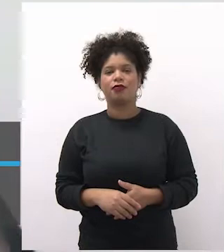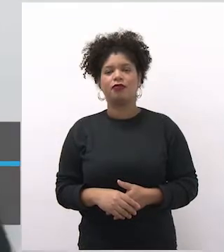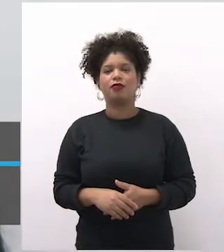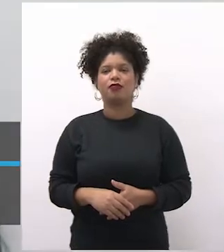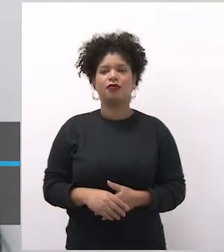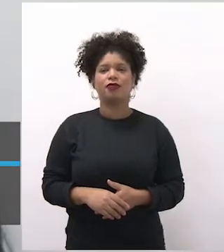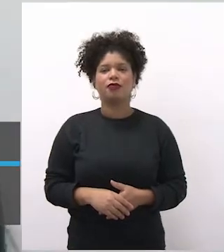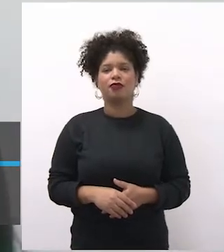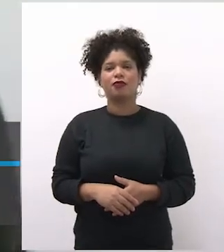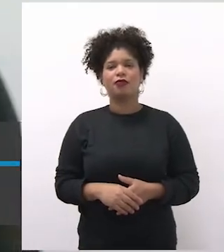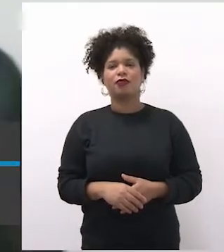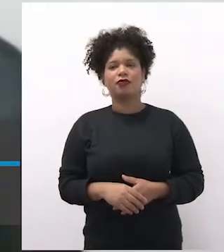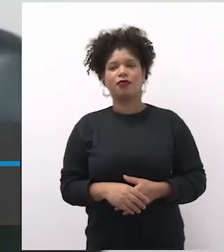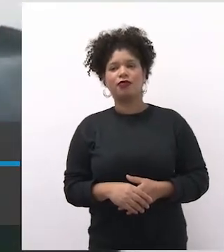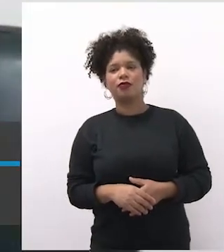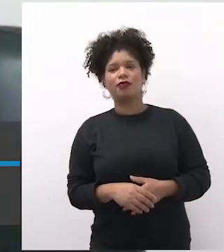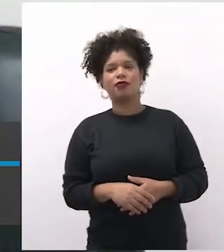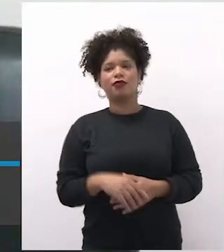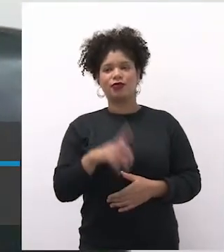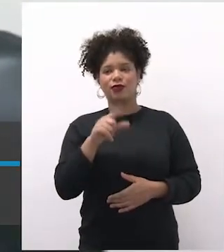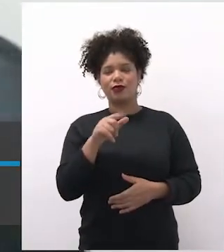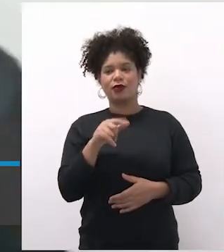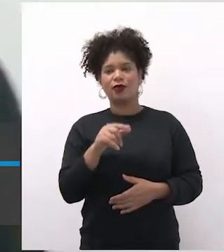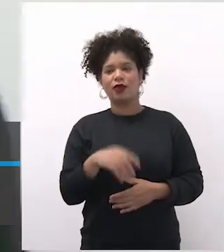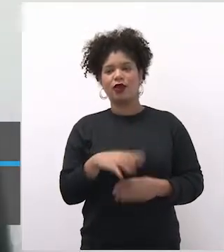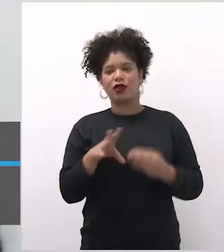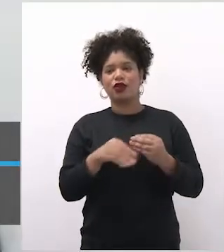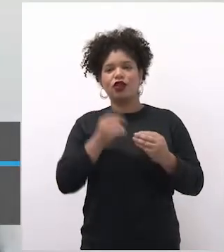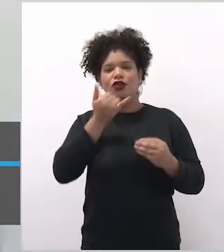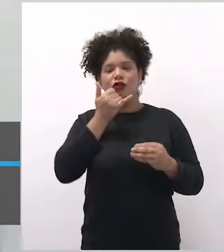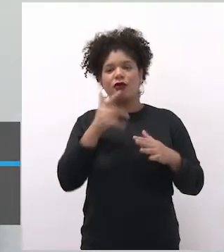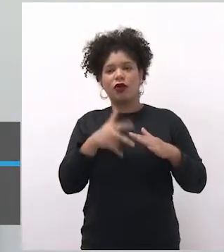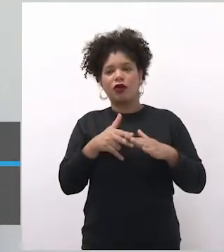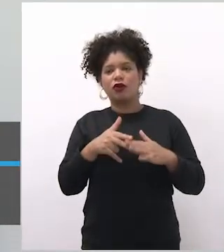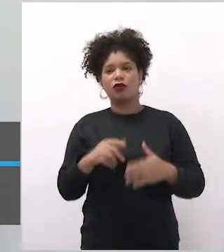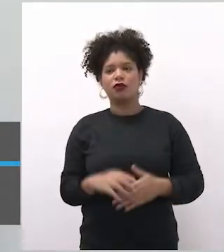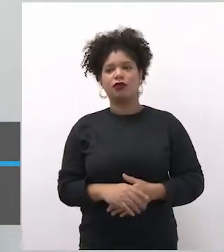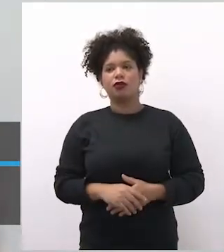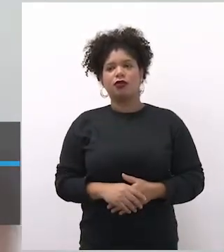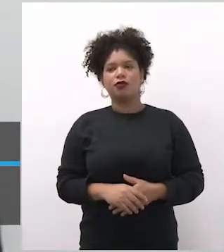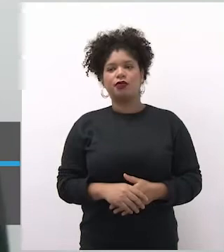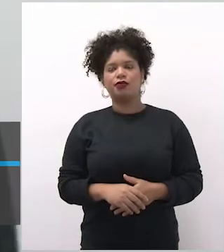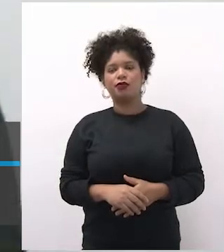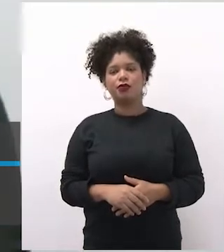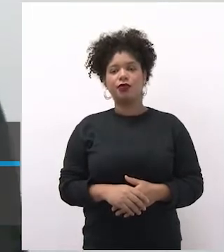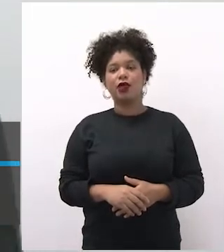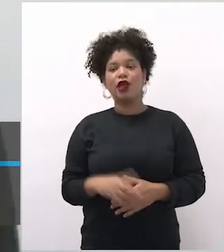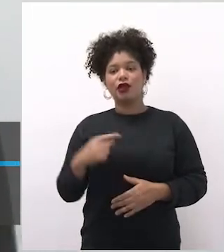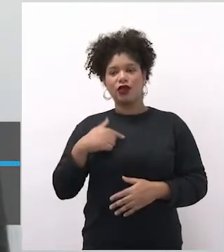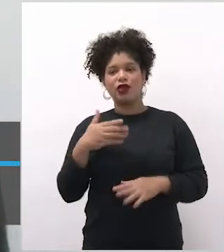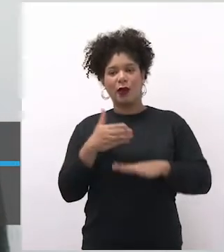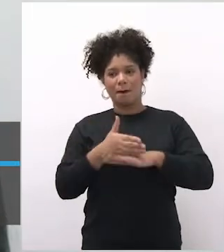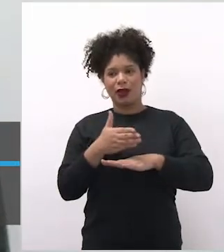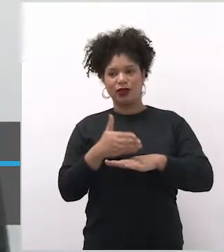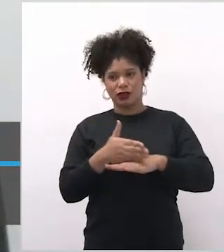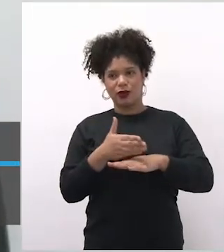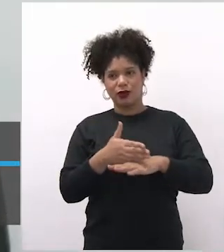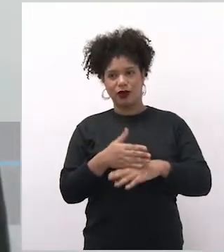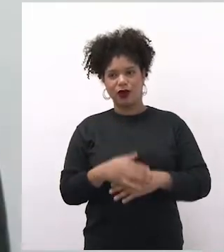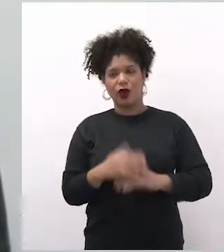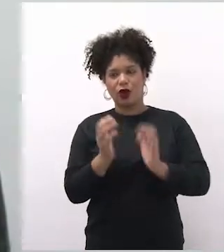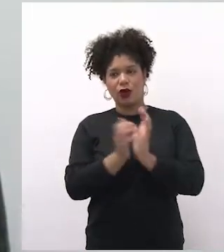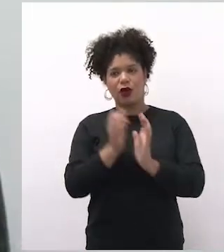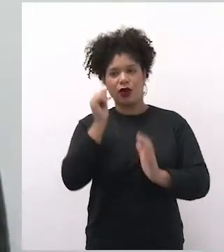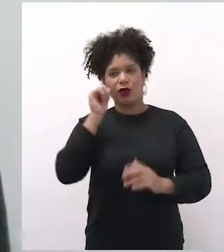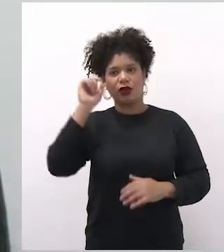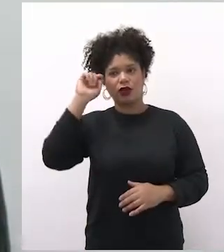Muito bacana. Uma observação, com licença, Edivane, sobre essa nossa participação, é o legal